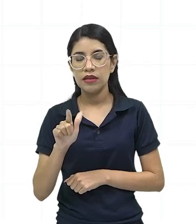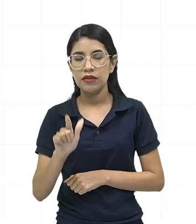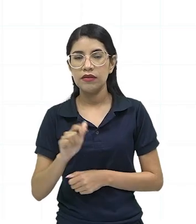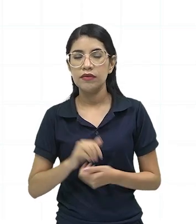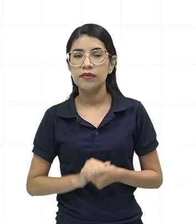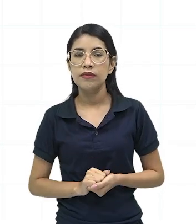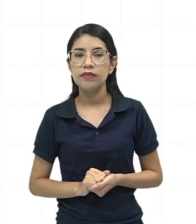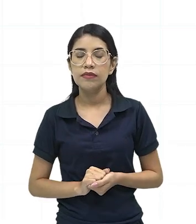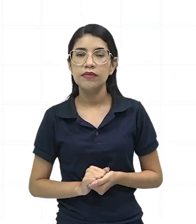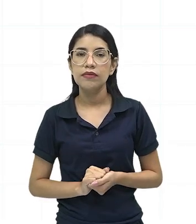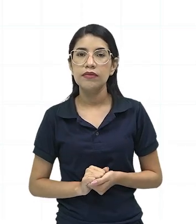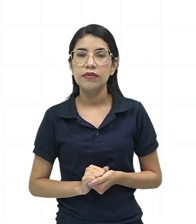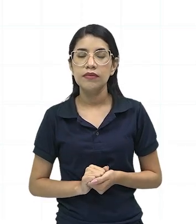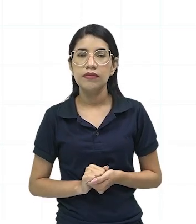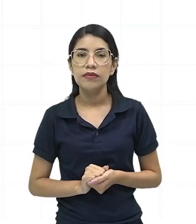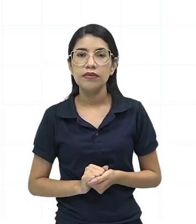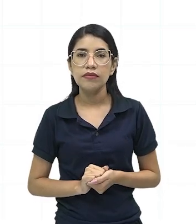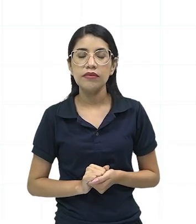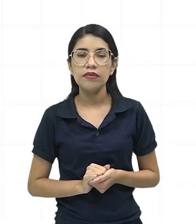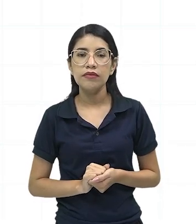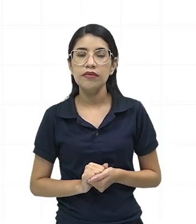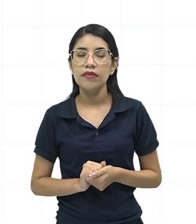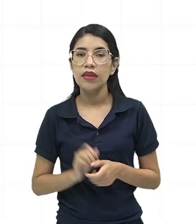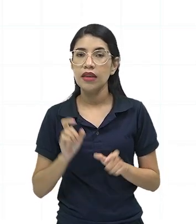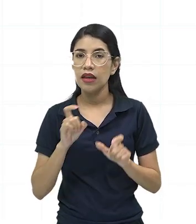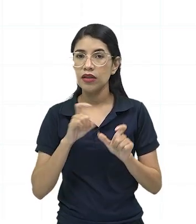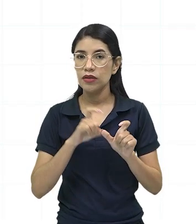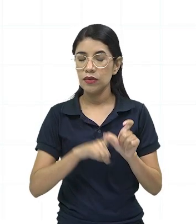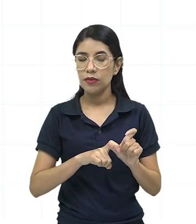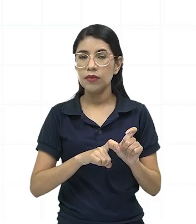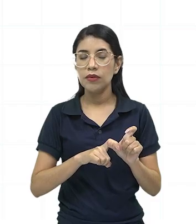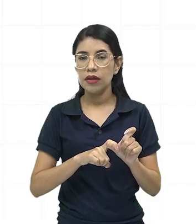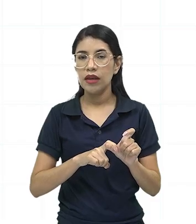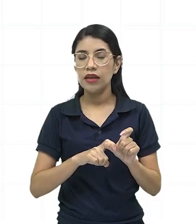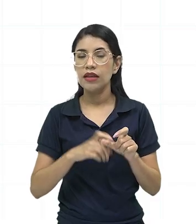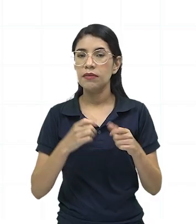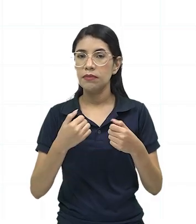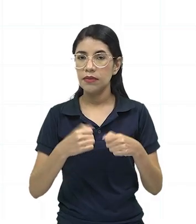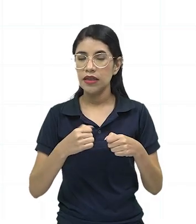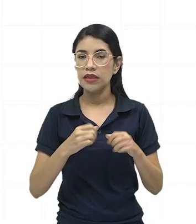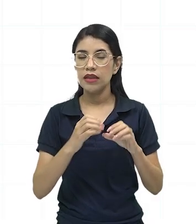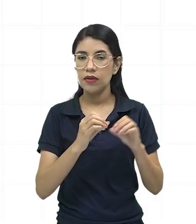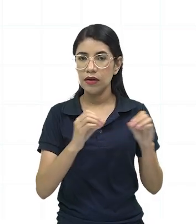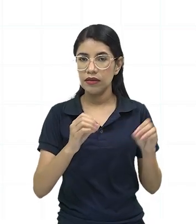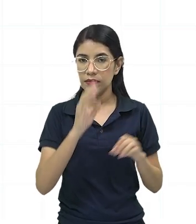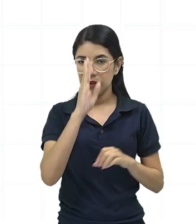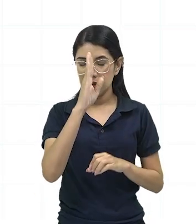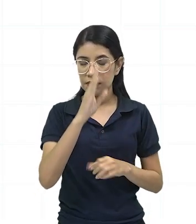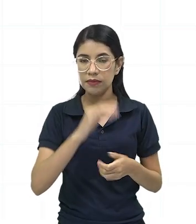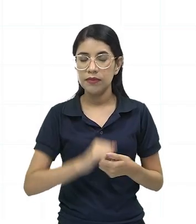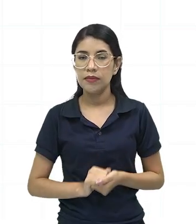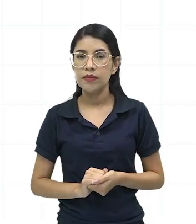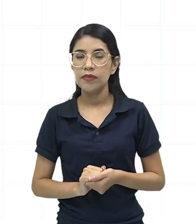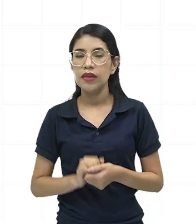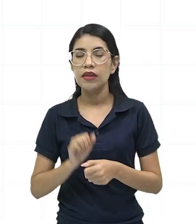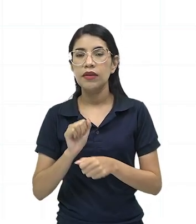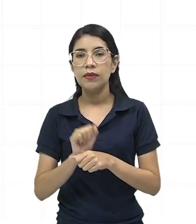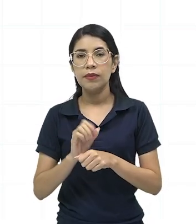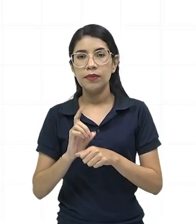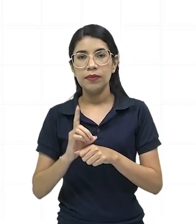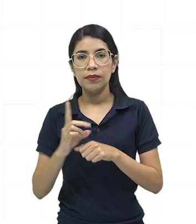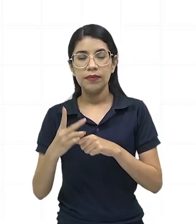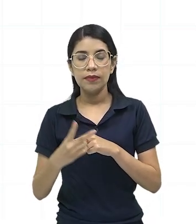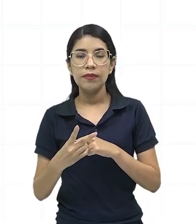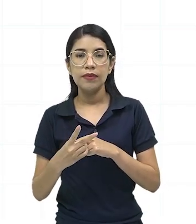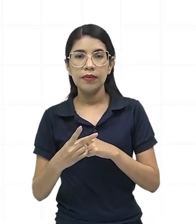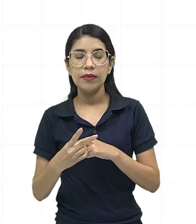que é a nossa classe ligando oração. Subordinativa, porque elas dependem da oração principal. Adverbial, porque funciona